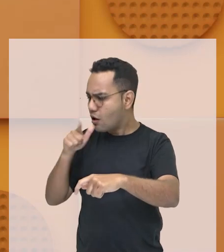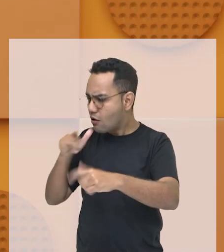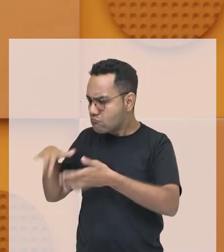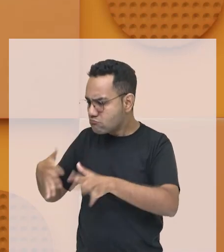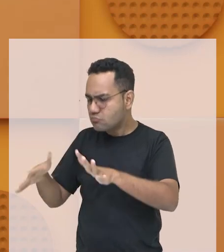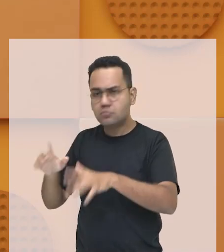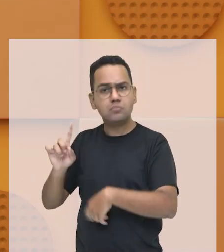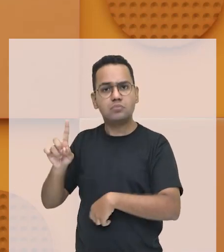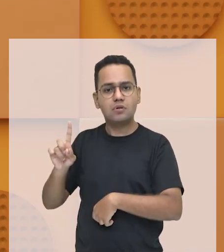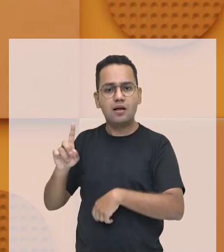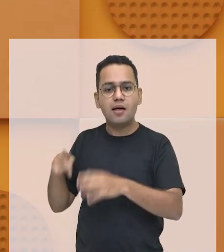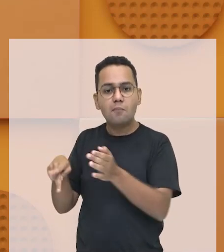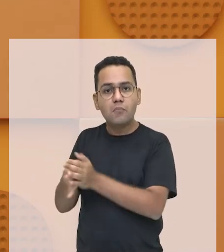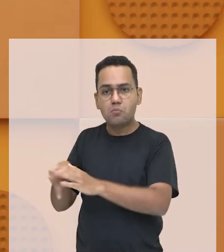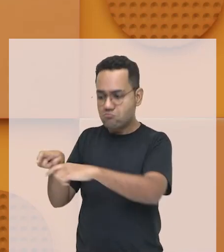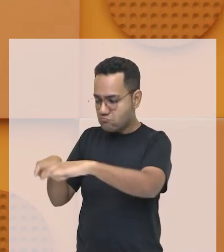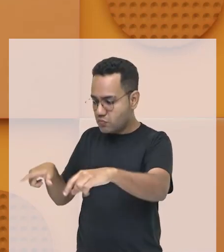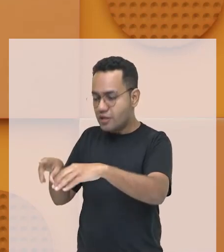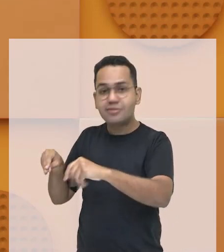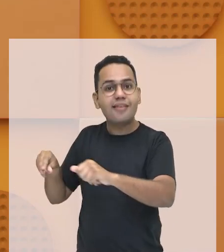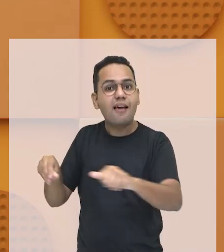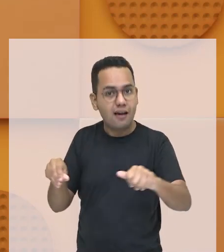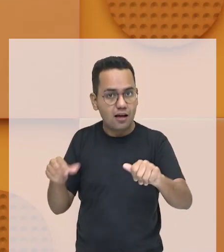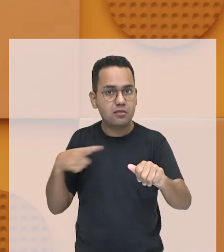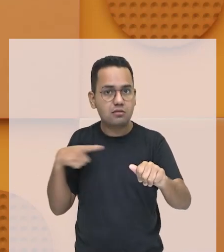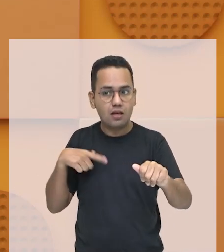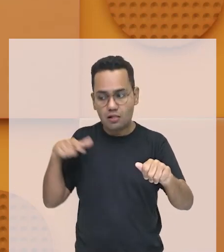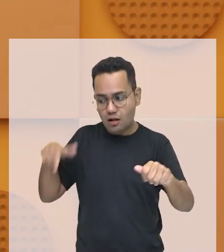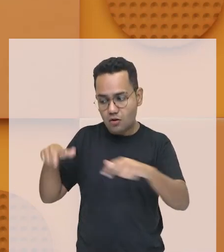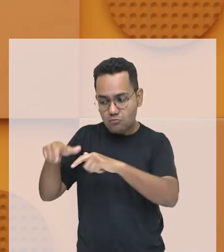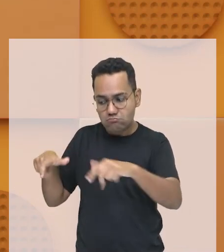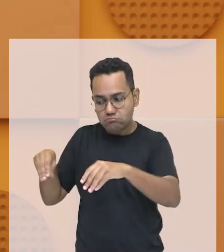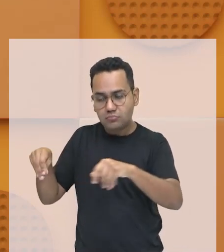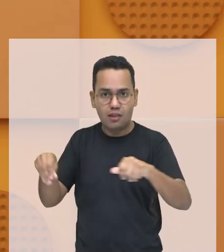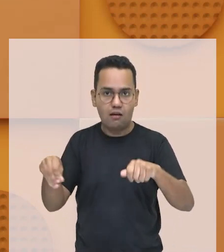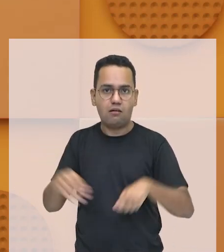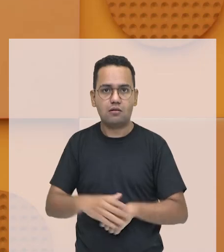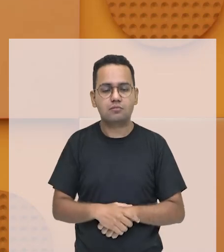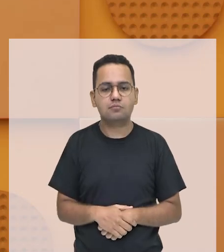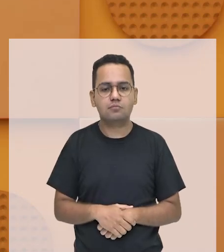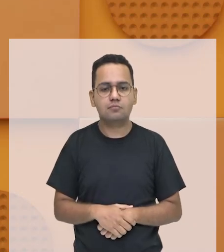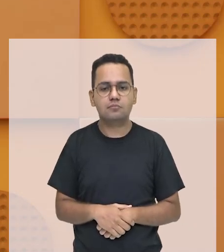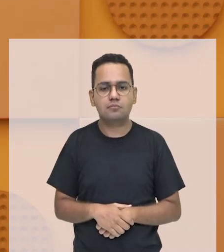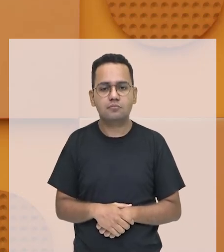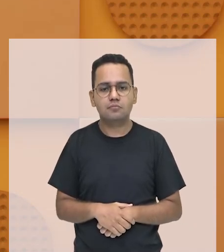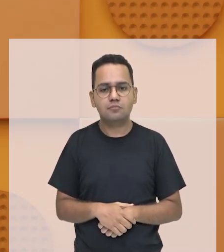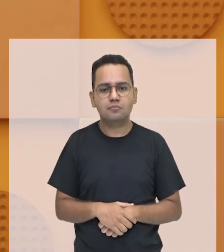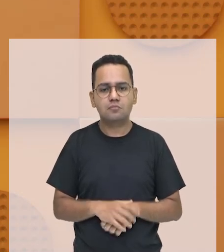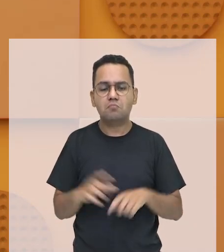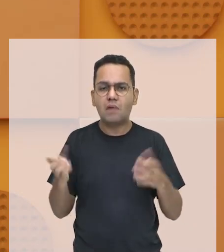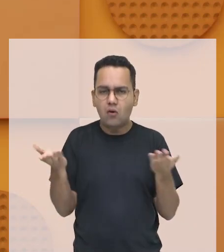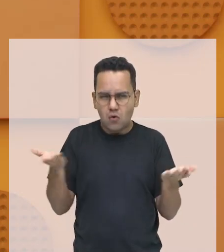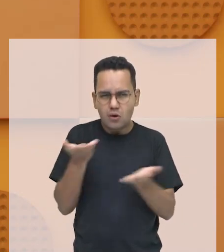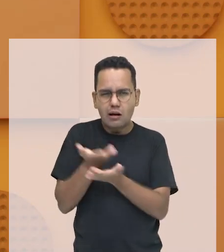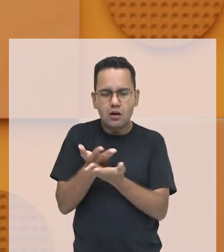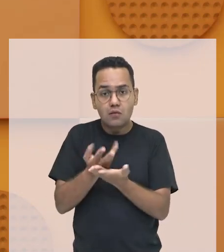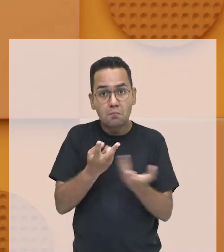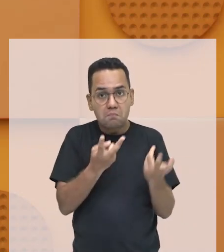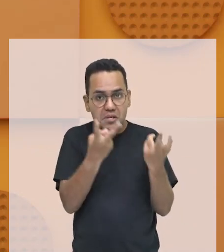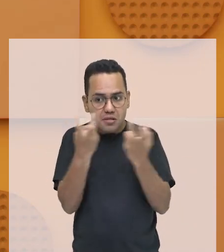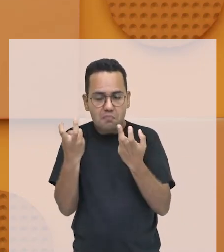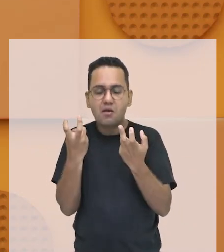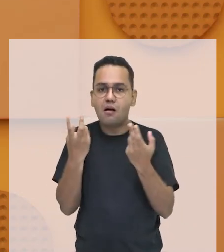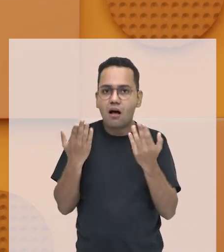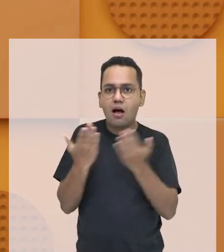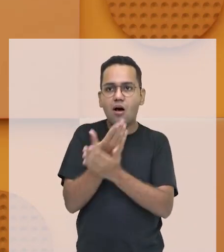é realmente um estreito. Inclusive, ainda nessa aula, nós vamos ver aí algumas imagens muito bacanas,